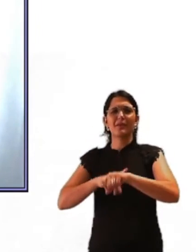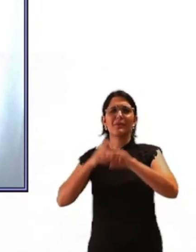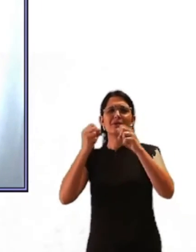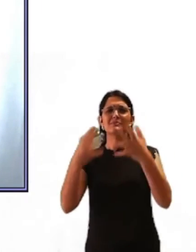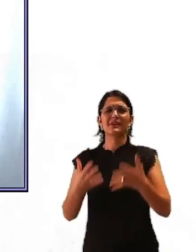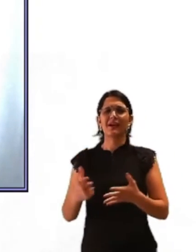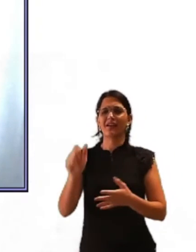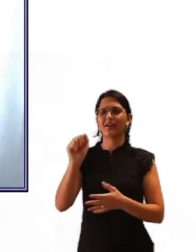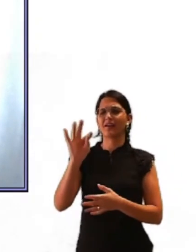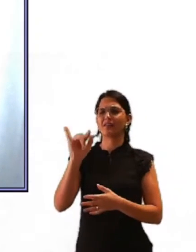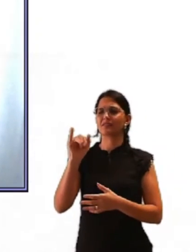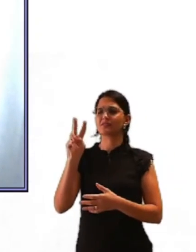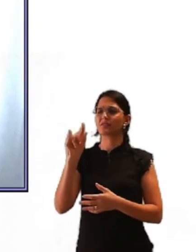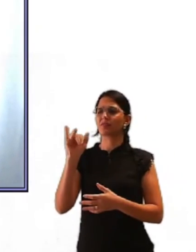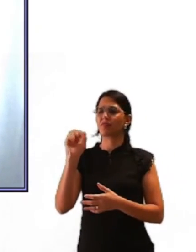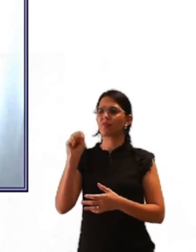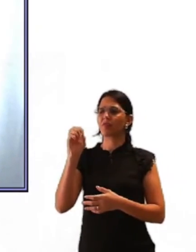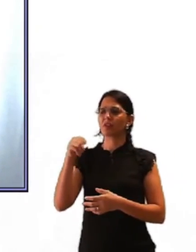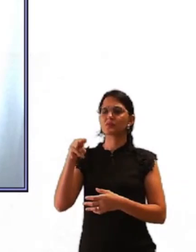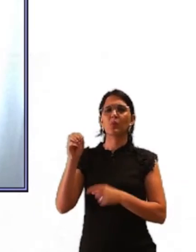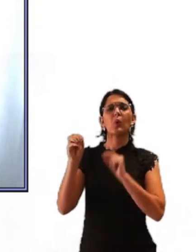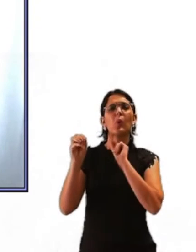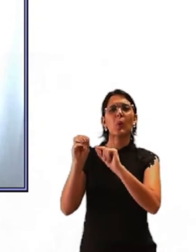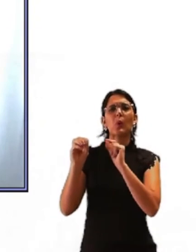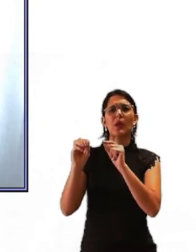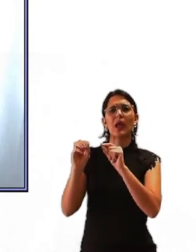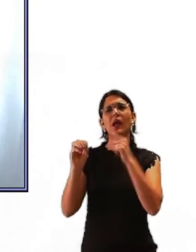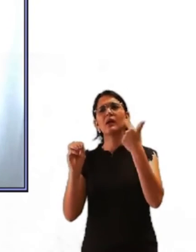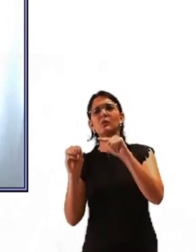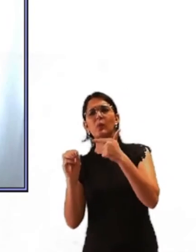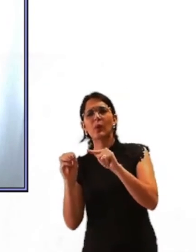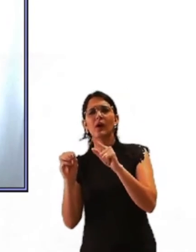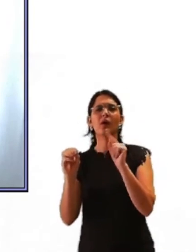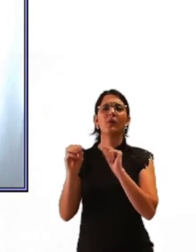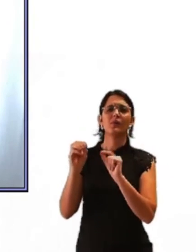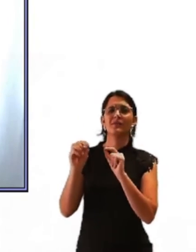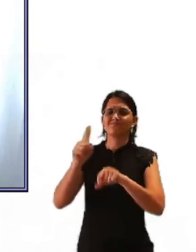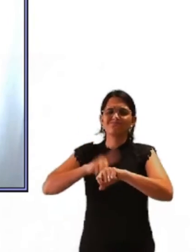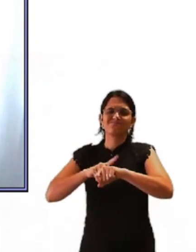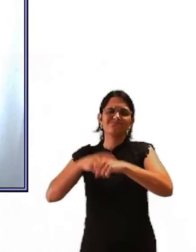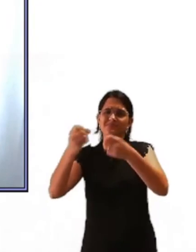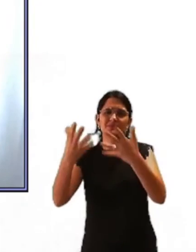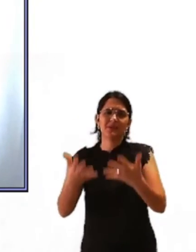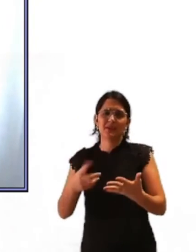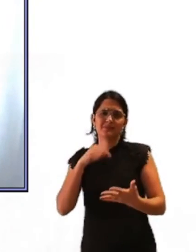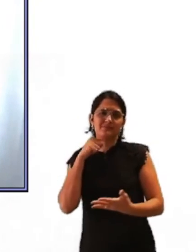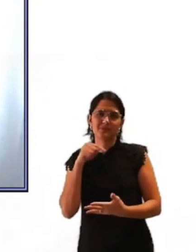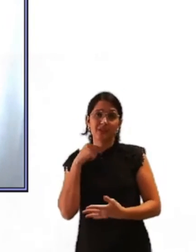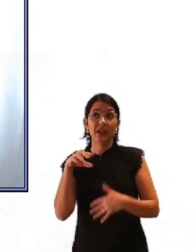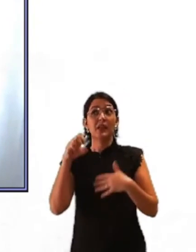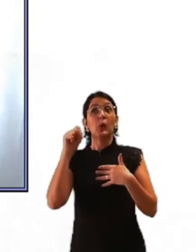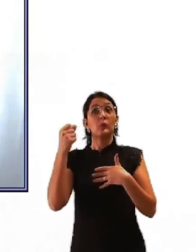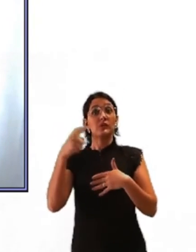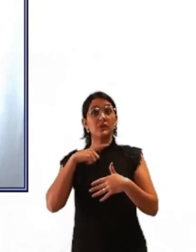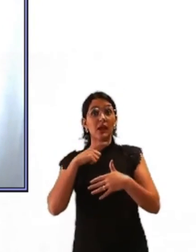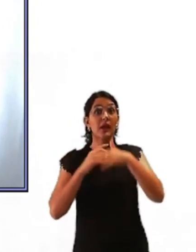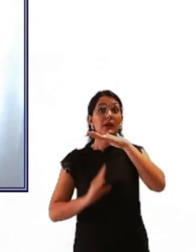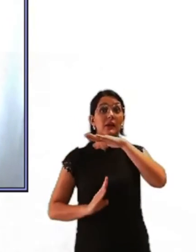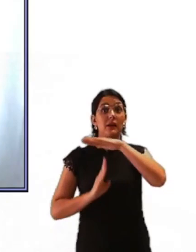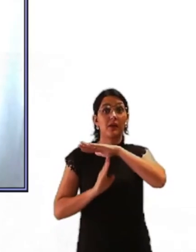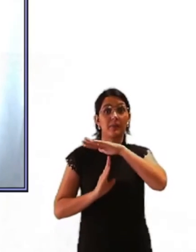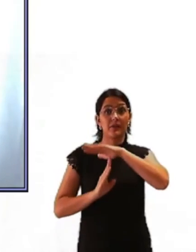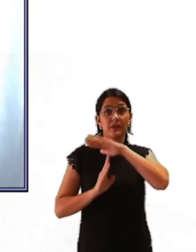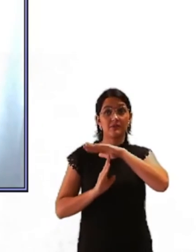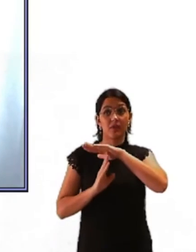é o ativismo, e se haveria limitação, e se essa limitação